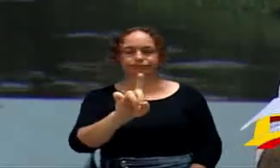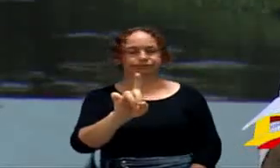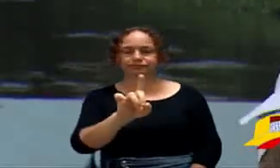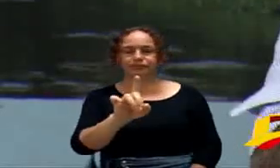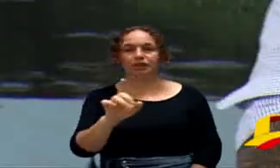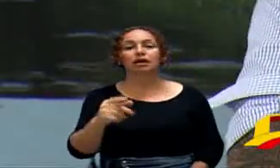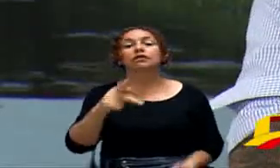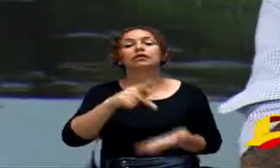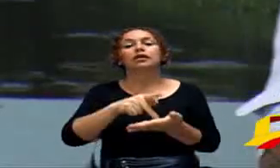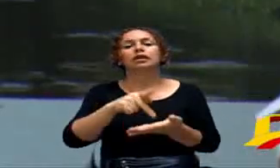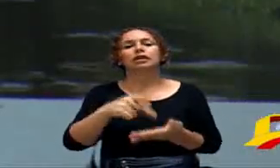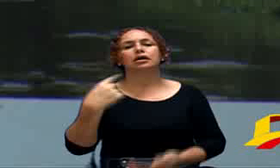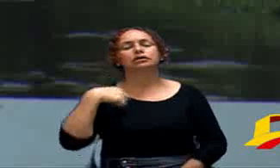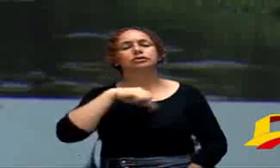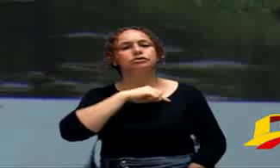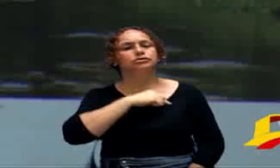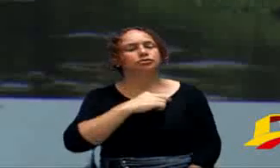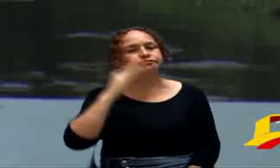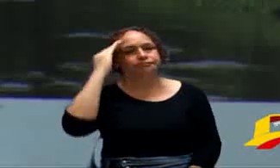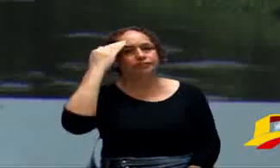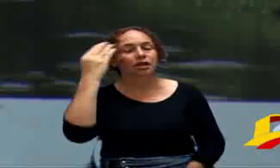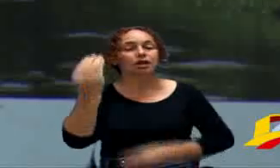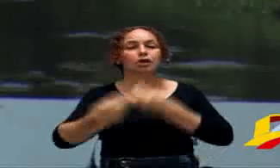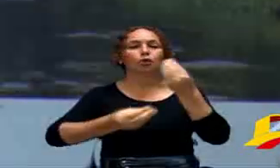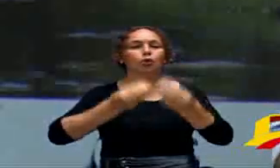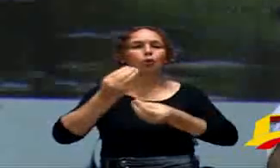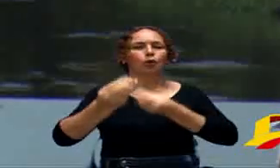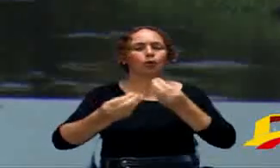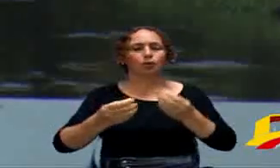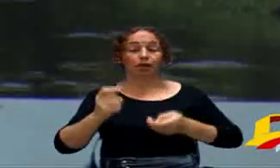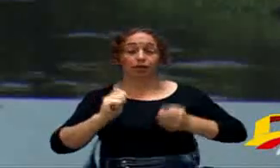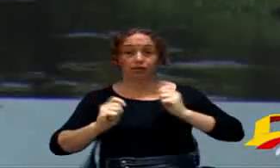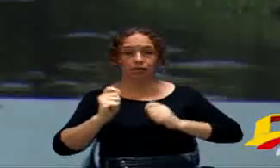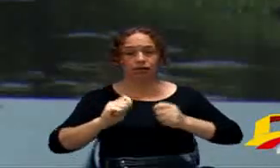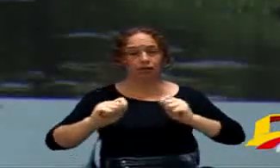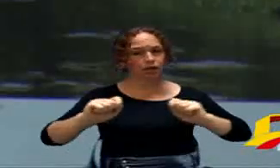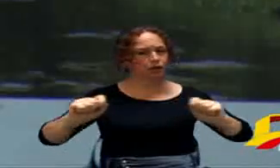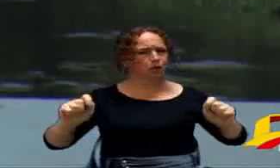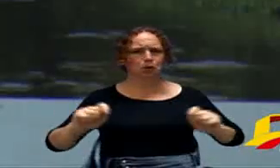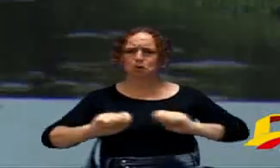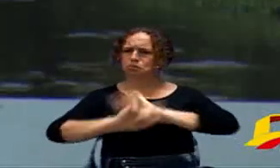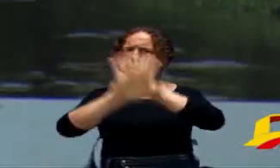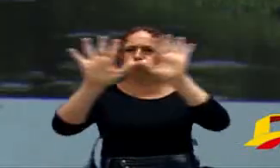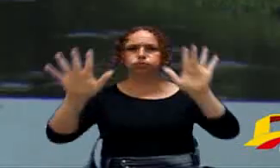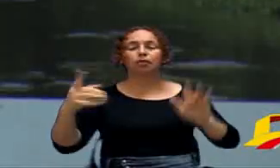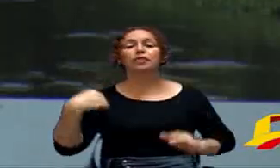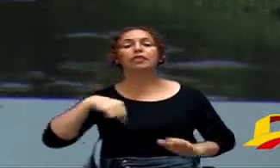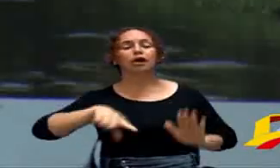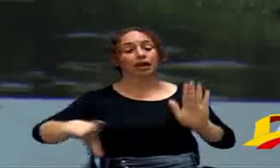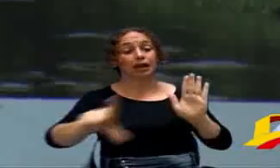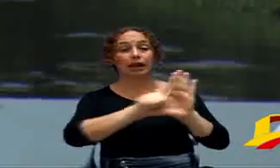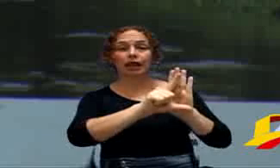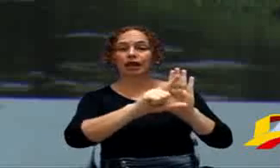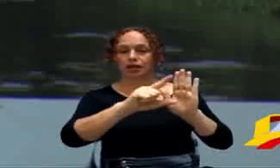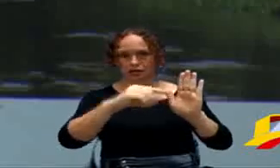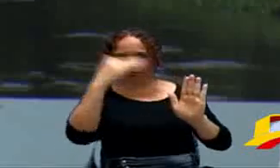verdade, por ser um serviço público, uma administração pública, ela está pautada em lei. E quando o